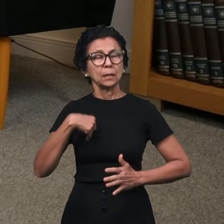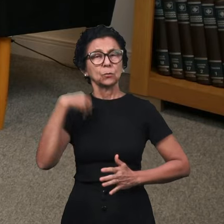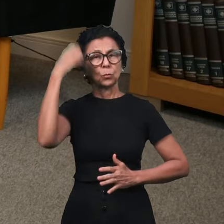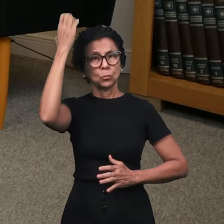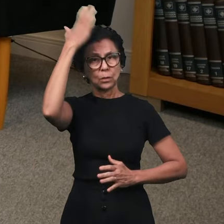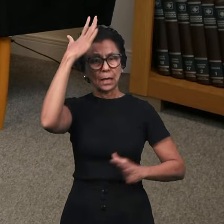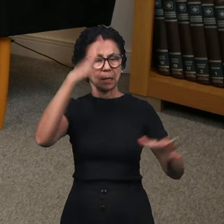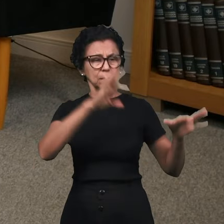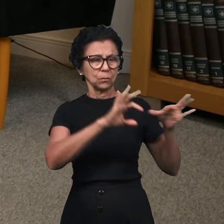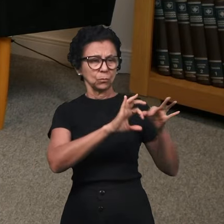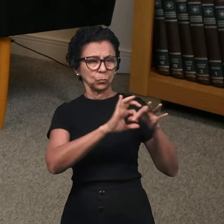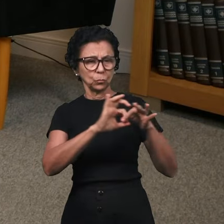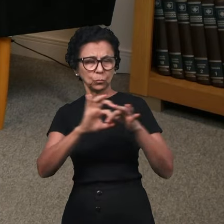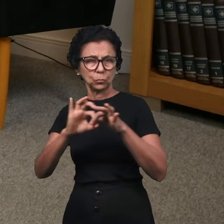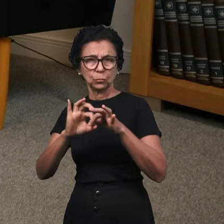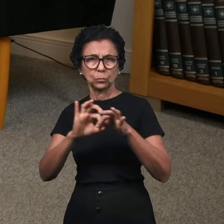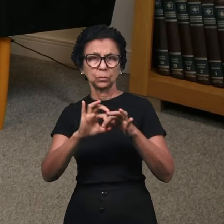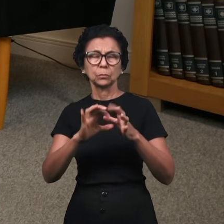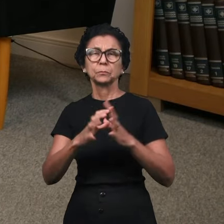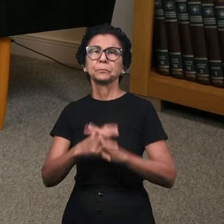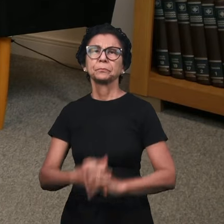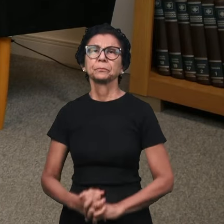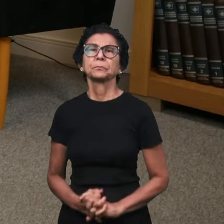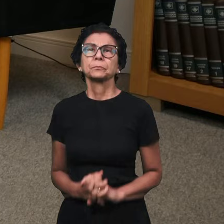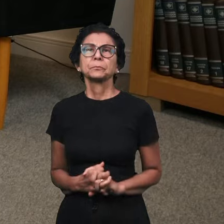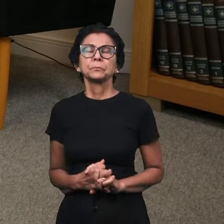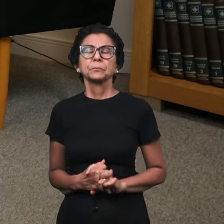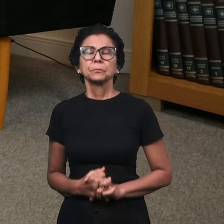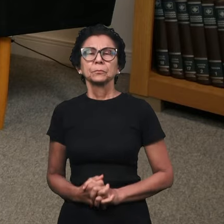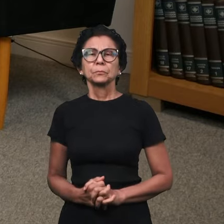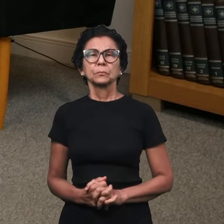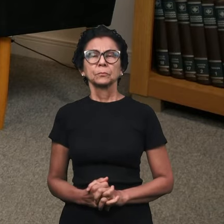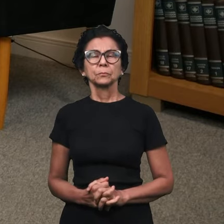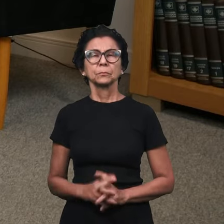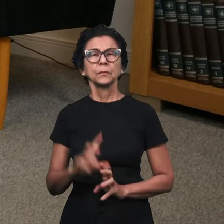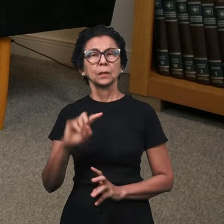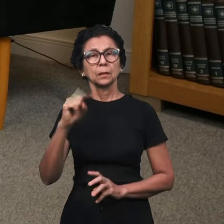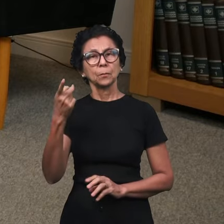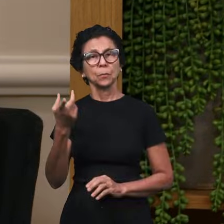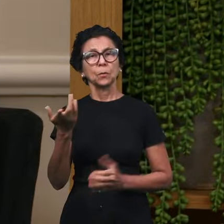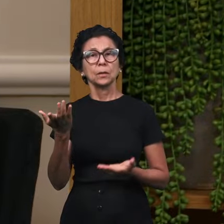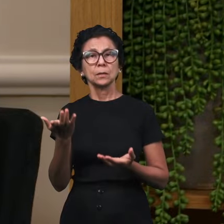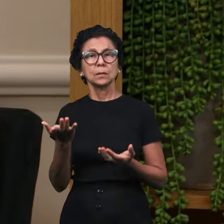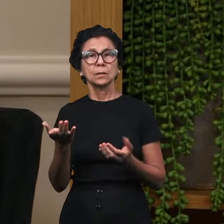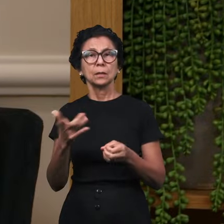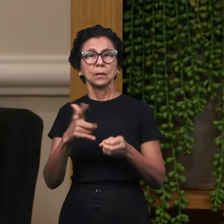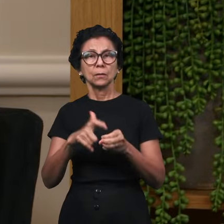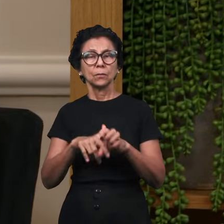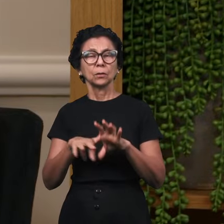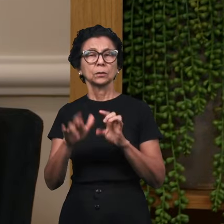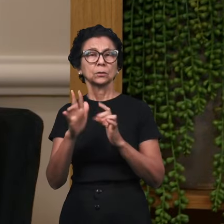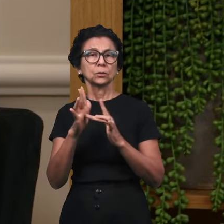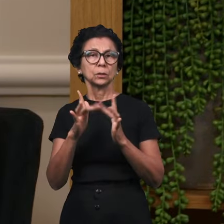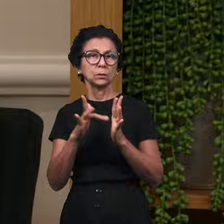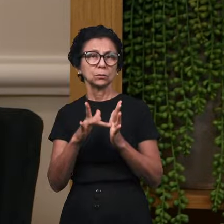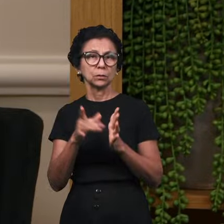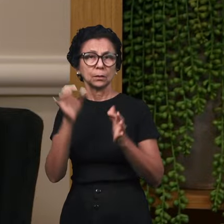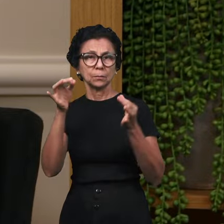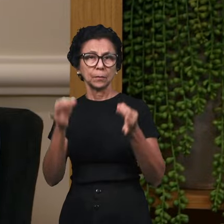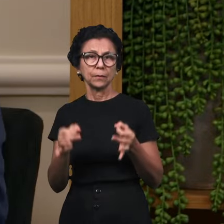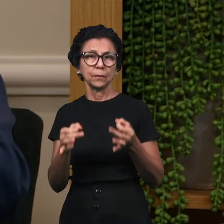que virá o Senhor Jesus com o seu reino perfeito. E o mais importante, né, pastores, que tudo isso que o pastor